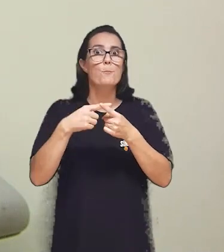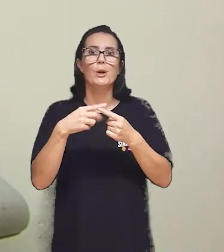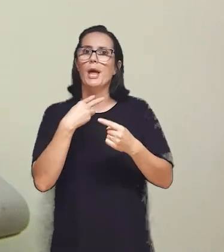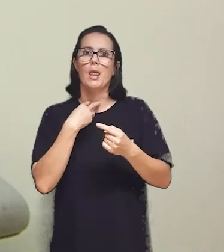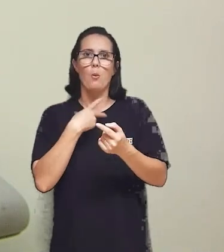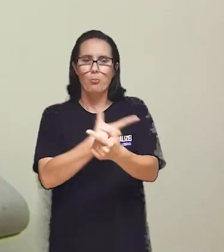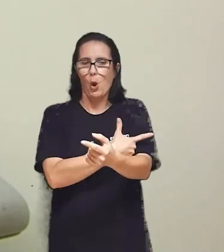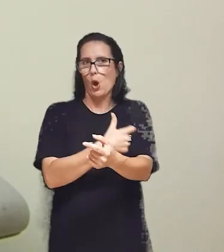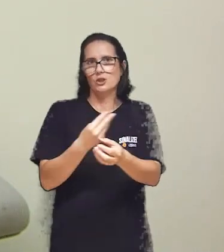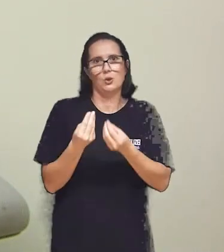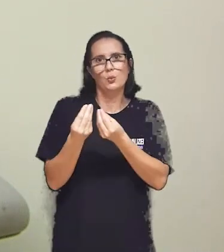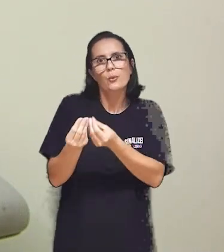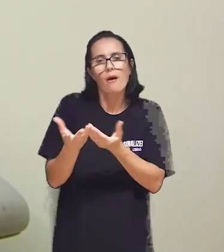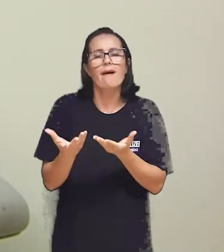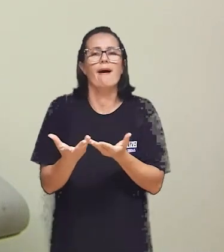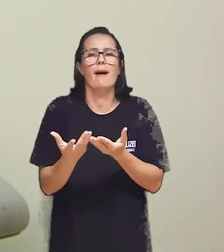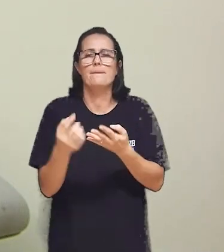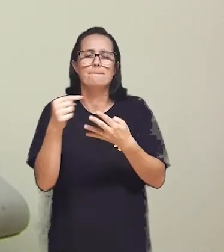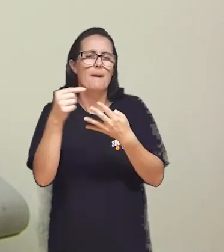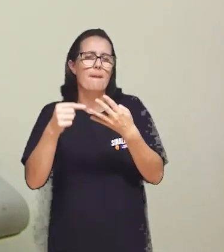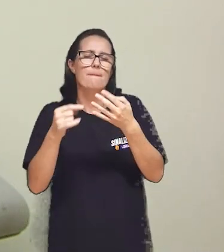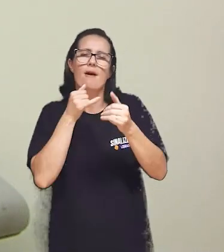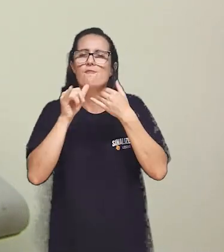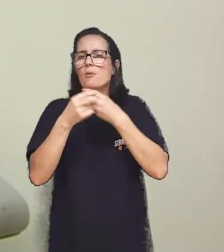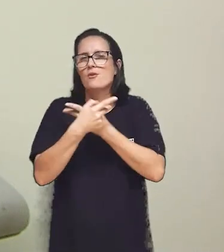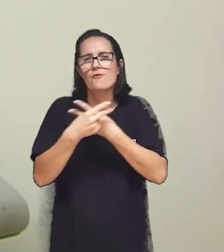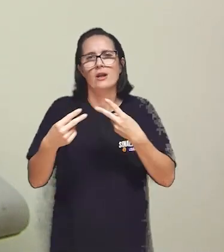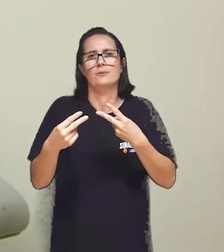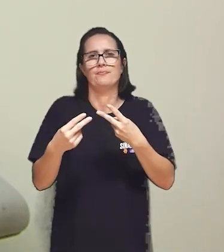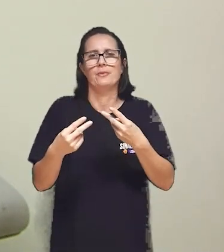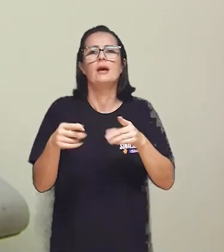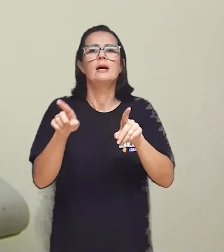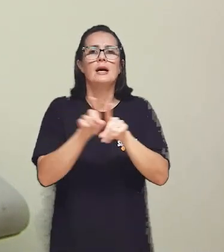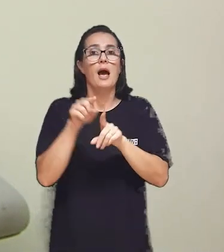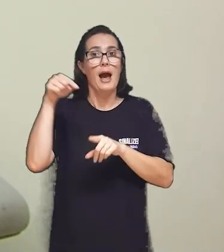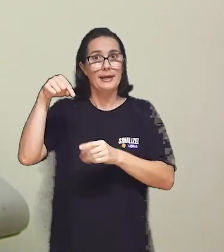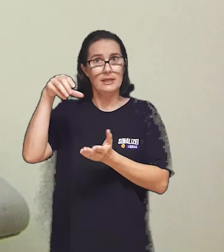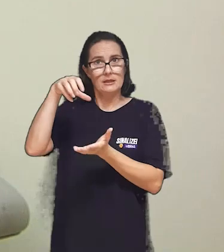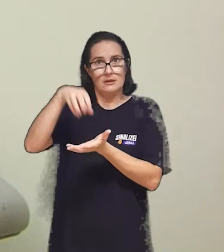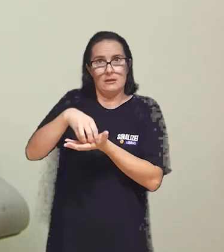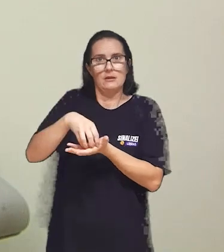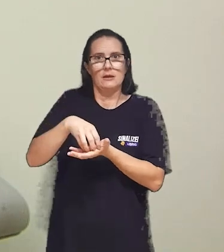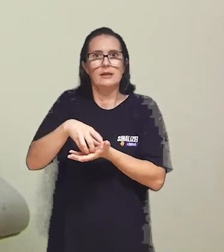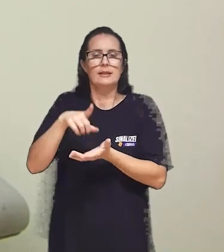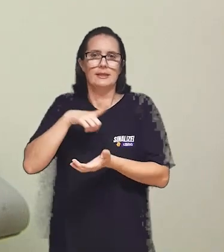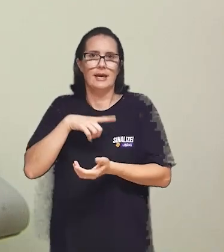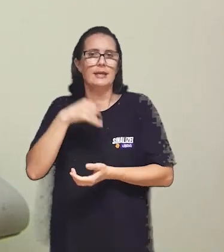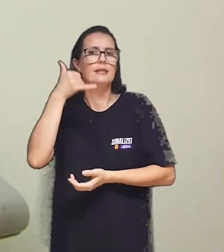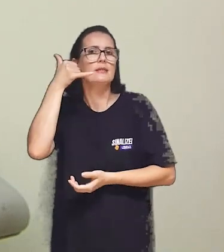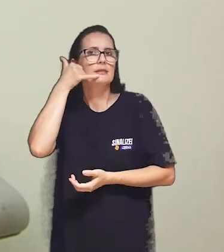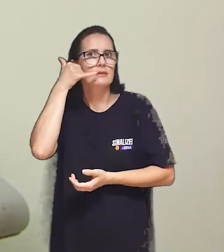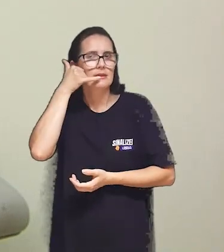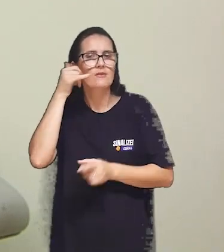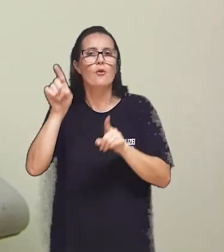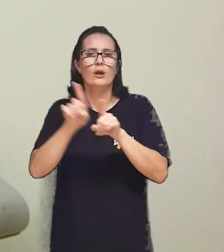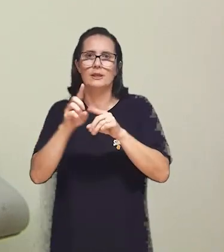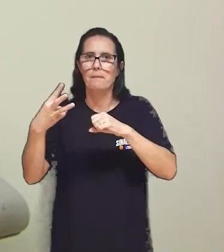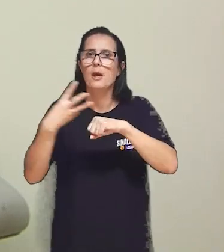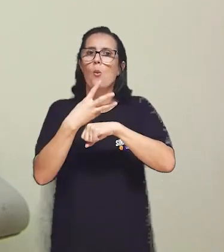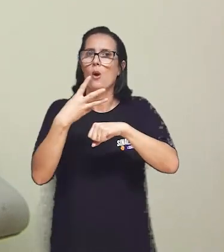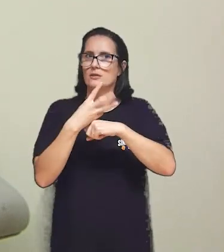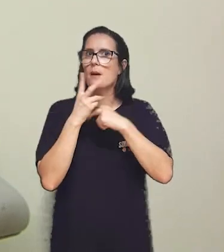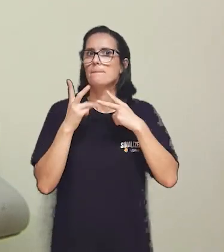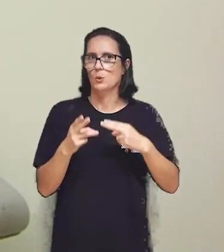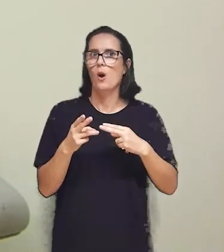inaptidão de doação. Mas também nós temos aqui na unidade de coleta o nosso número de telefone, que também é o WhatsApp, e